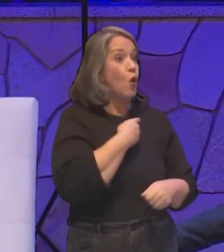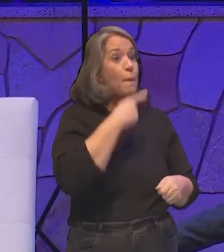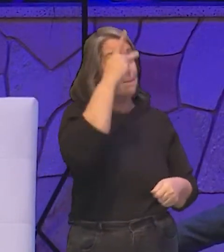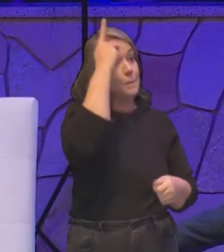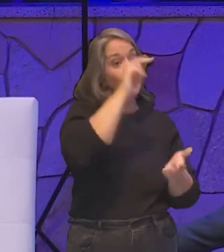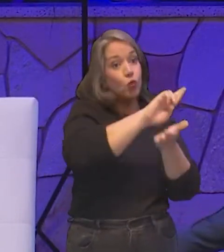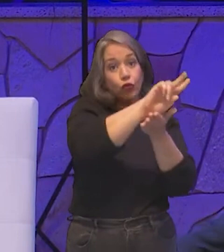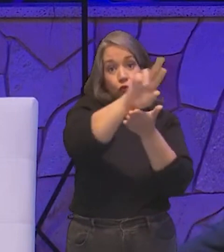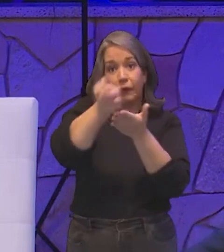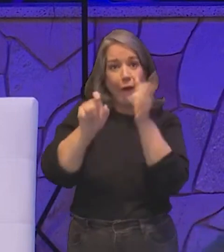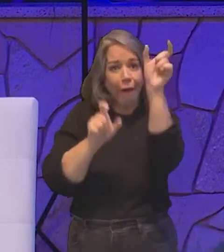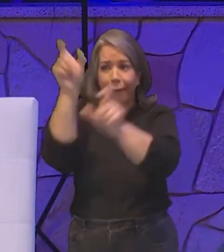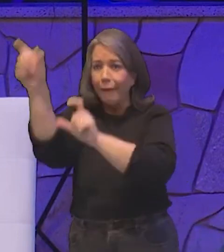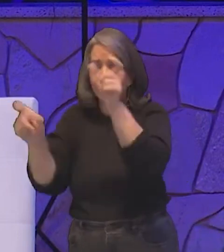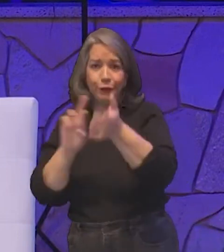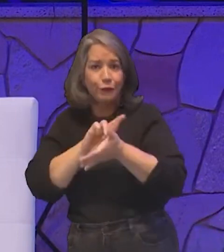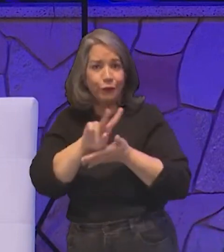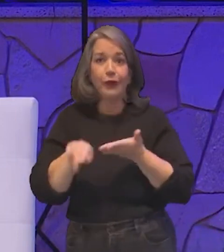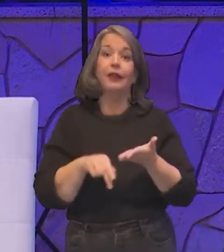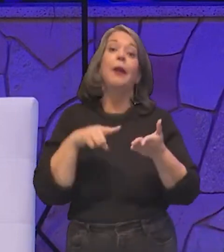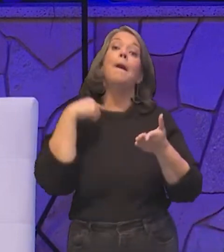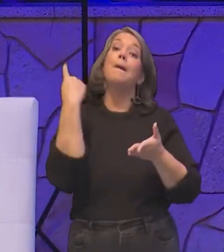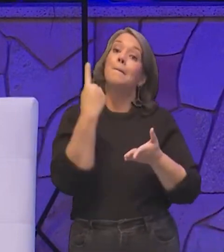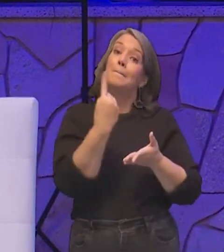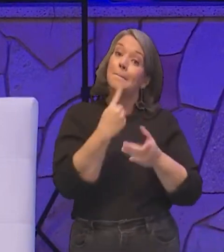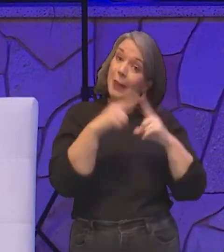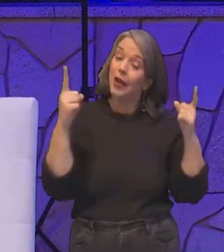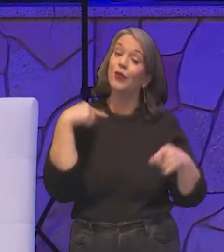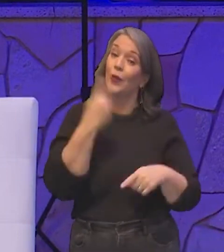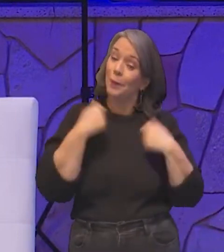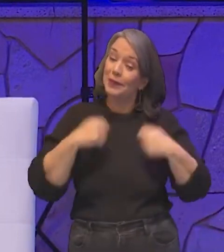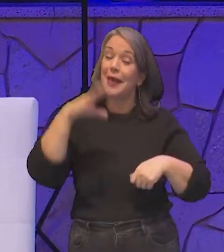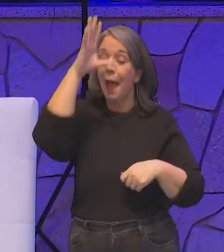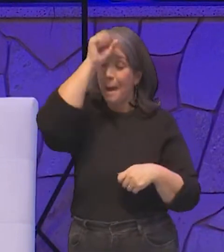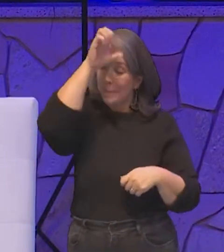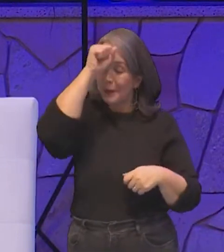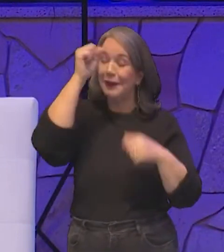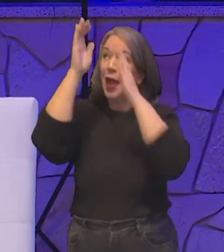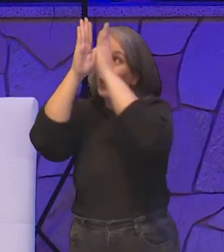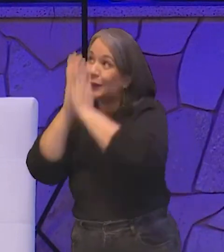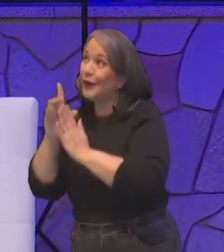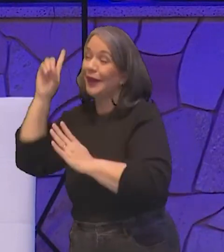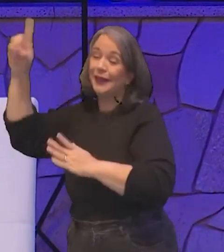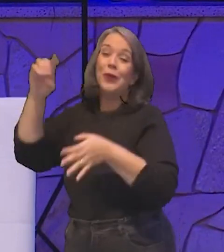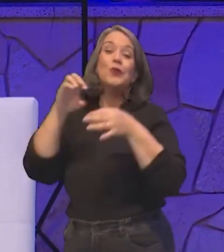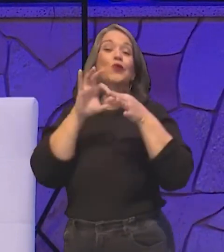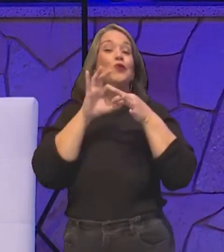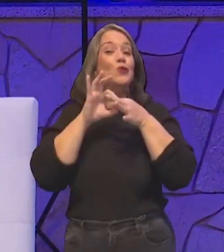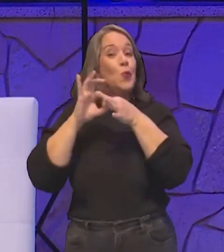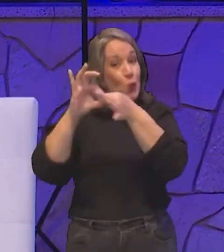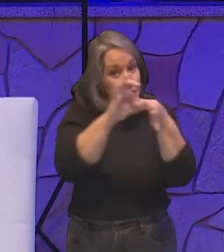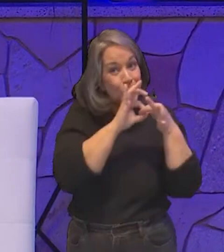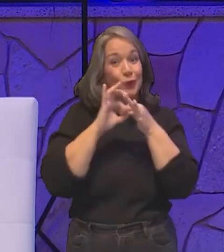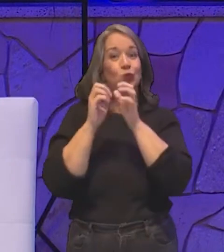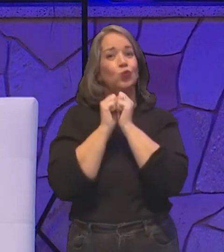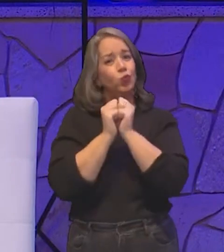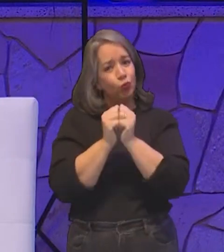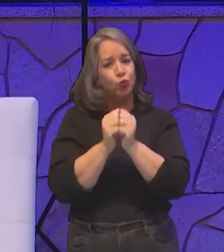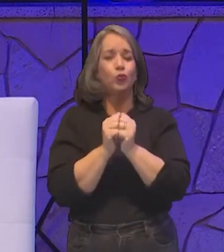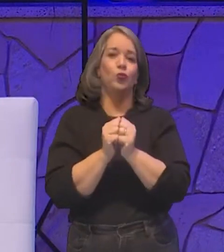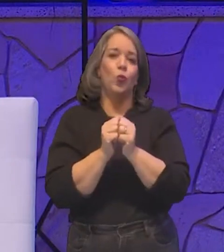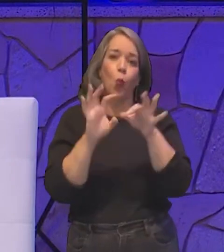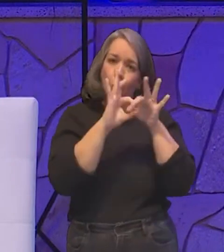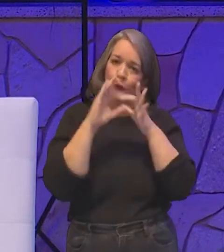Paulo ensina para a gente. Logo no início desse texto, no versículo 1, capítulo 15, Paulo fala o